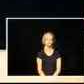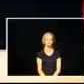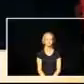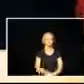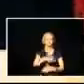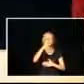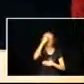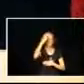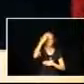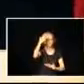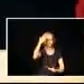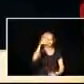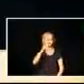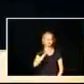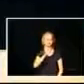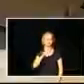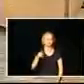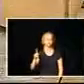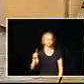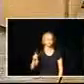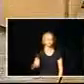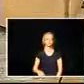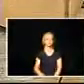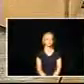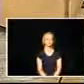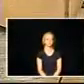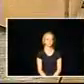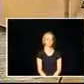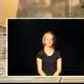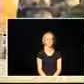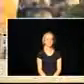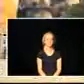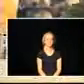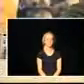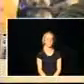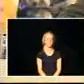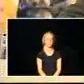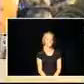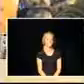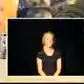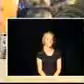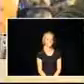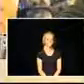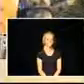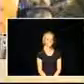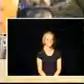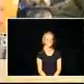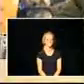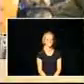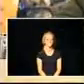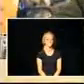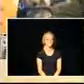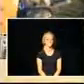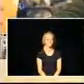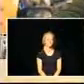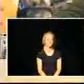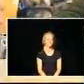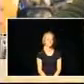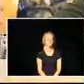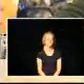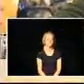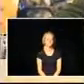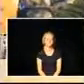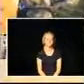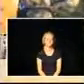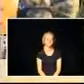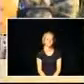Muito obrigado, senhor presidente. Muito obrigado, vereadora Vera Saba, a nossa líder da bancada do PT. Passa a palavra ao vereador Nunes